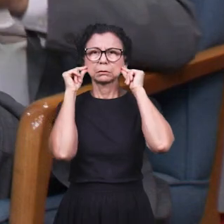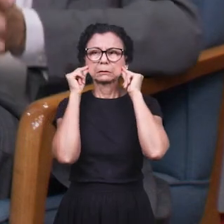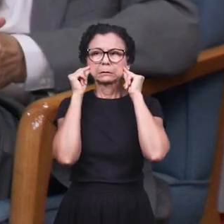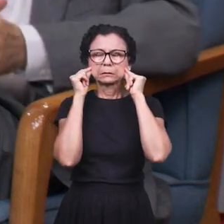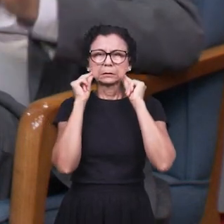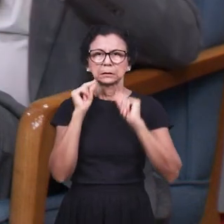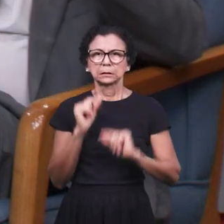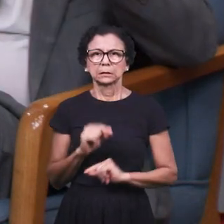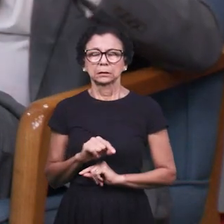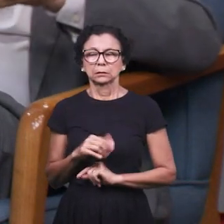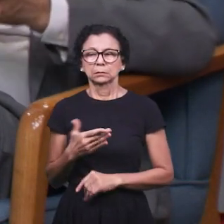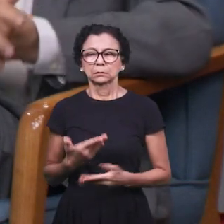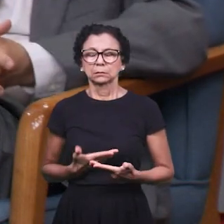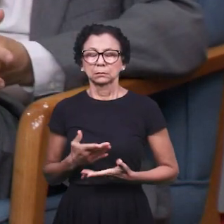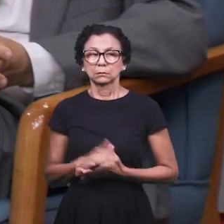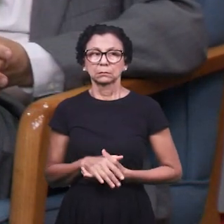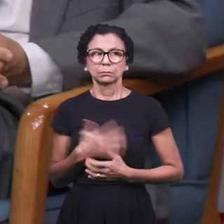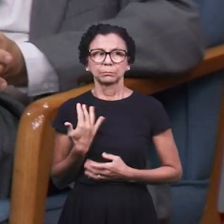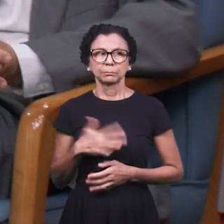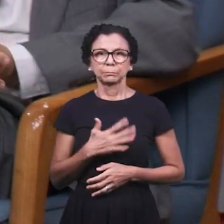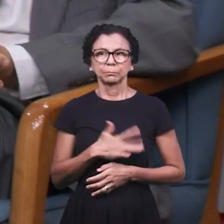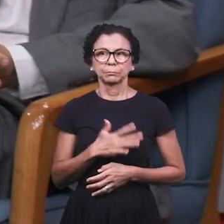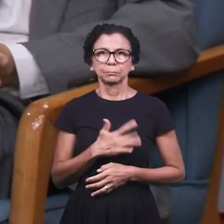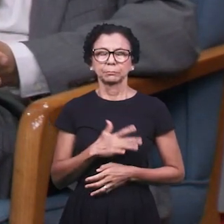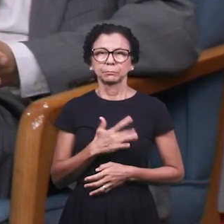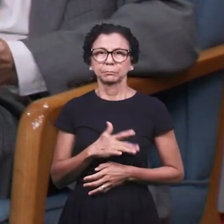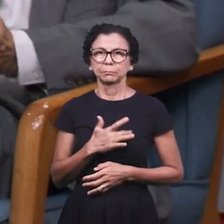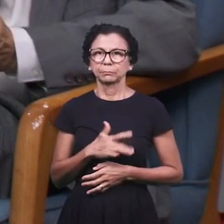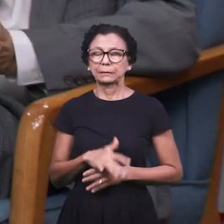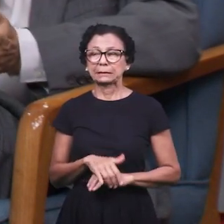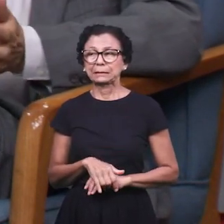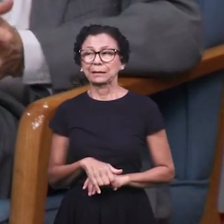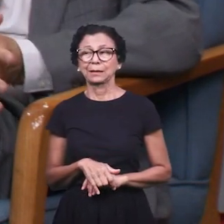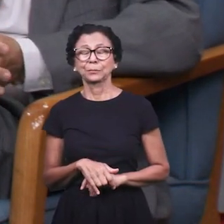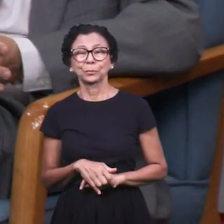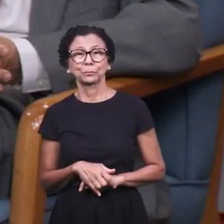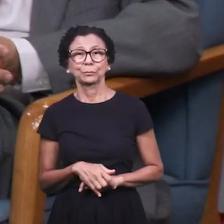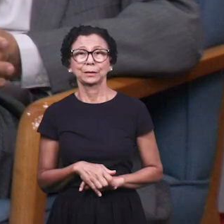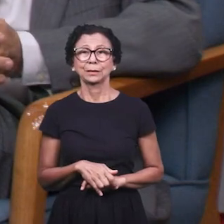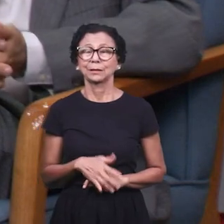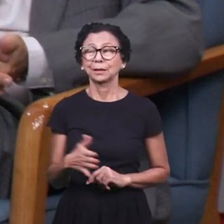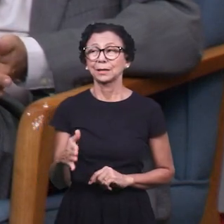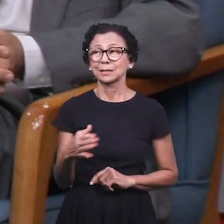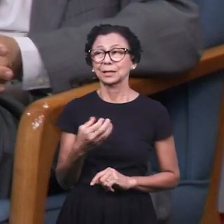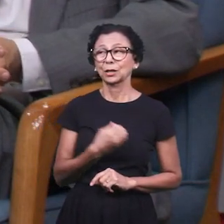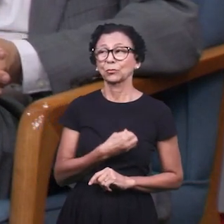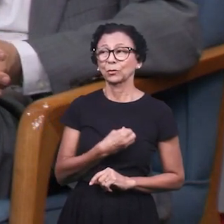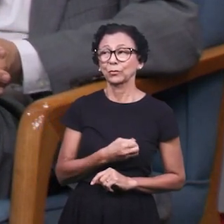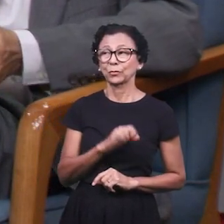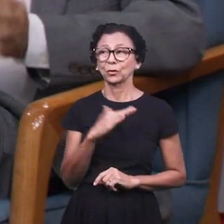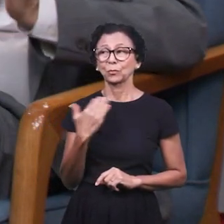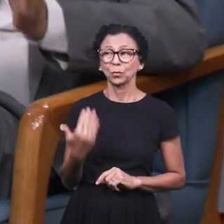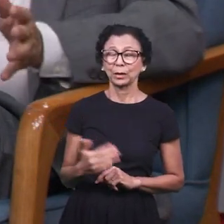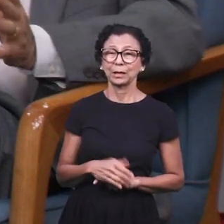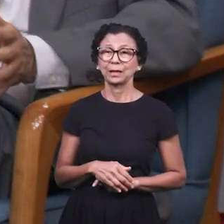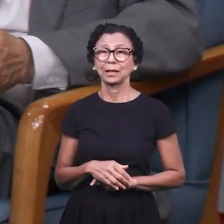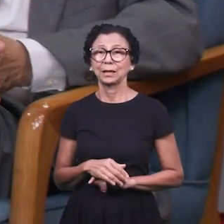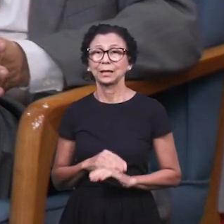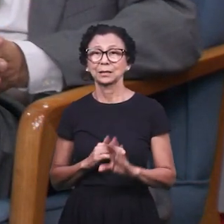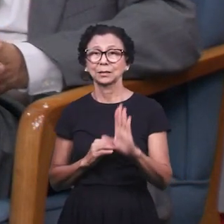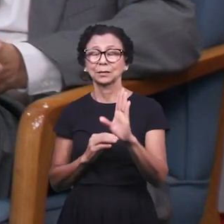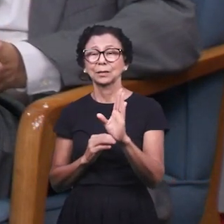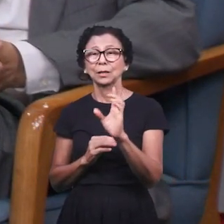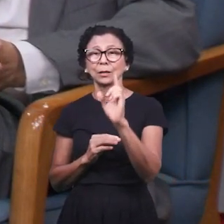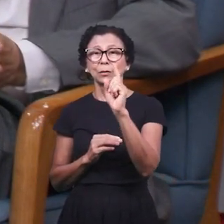coisa toda. Aquilo ele ficou apavorado, que ele ia entrar ali também. Será que eu saio daquilo e tal? Entrou o primeiro, entrou